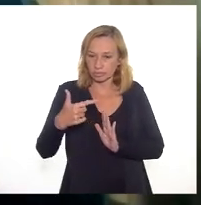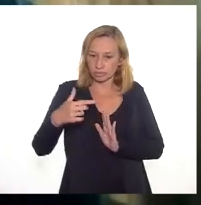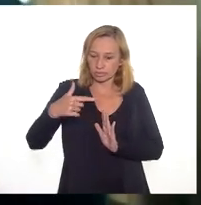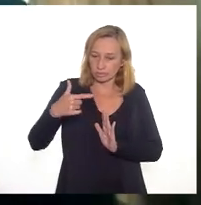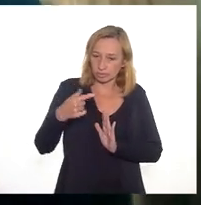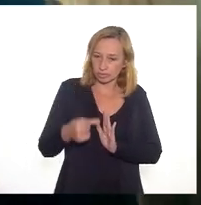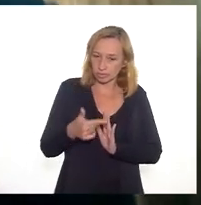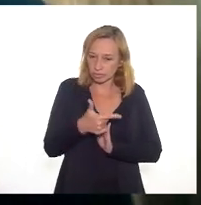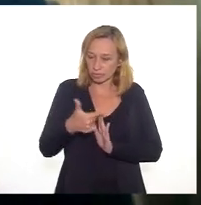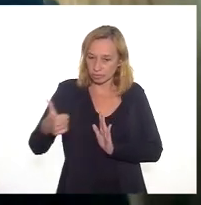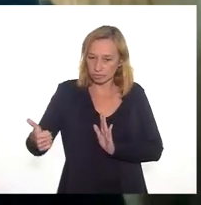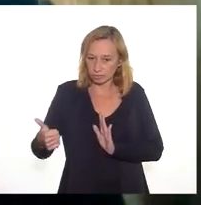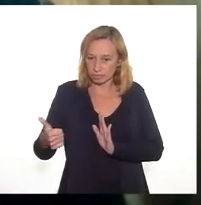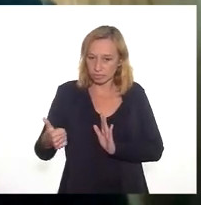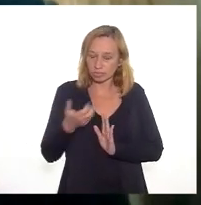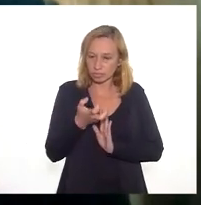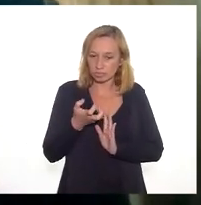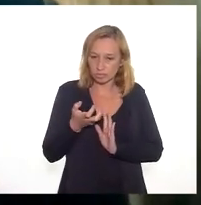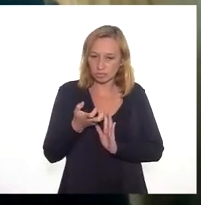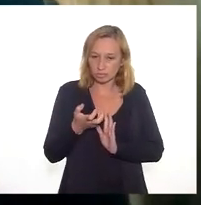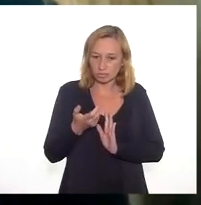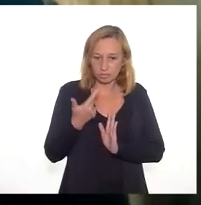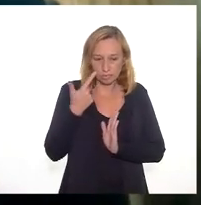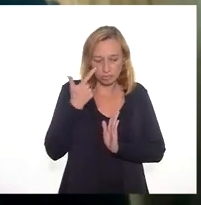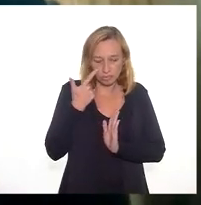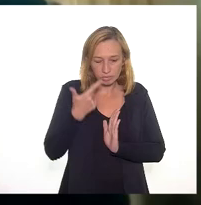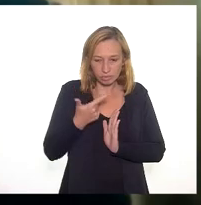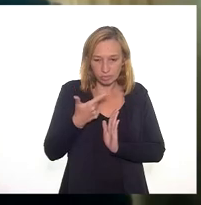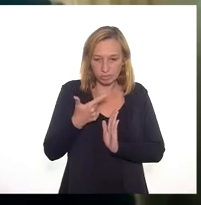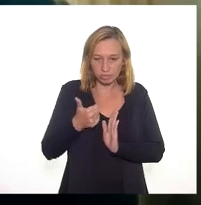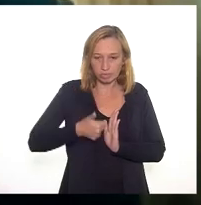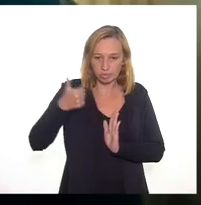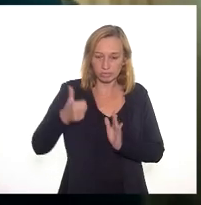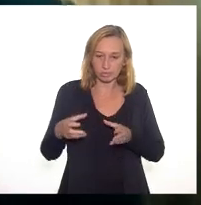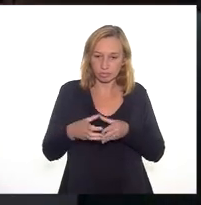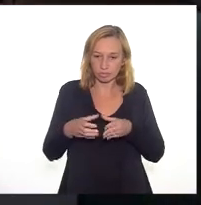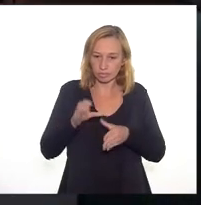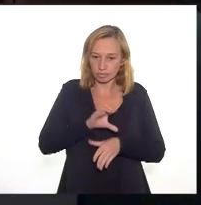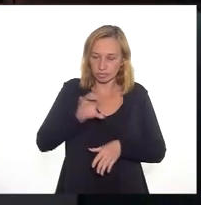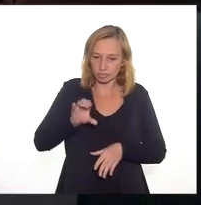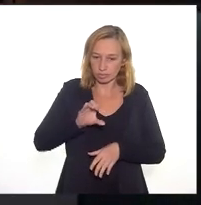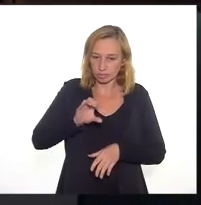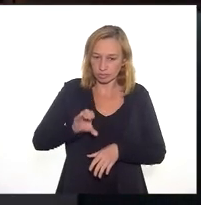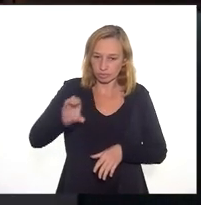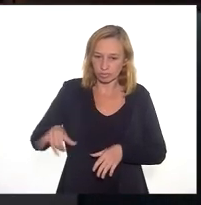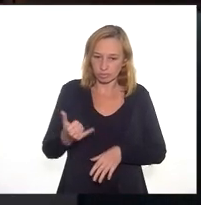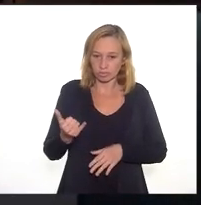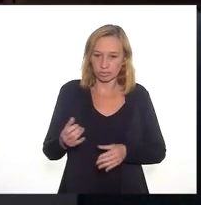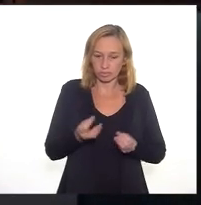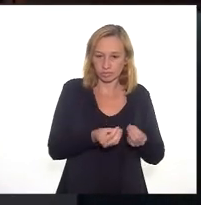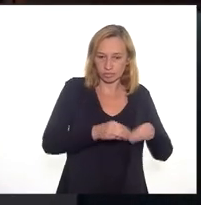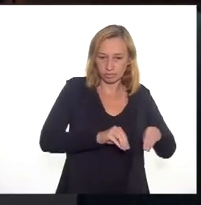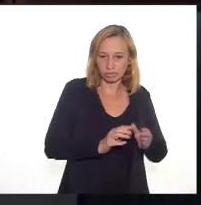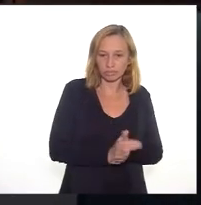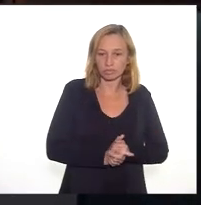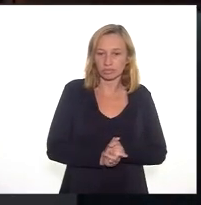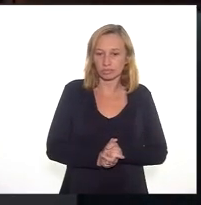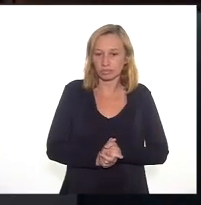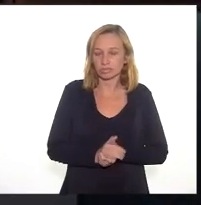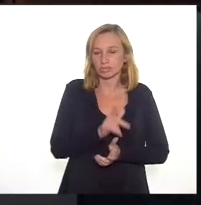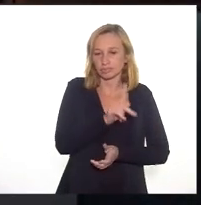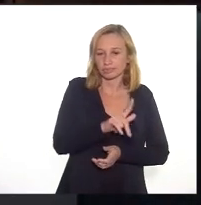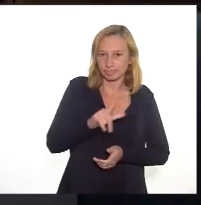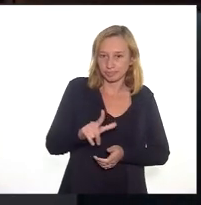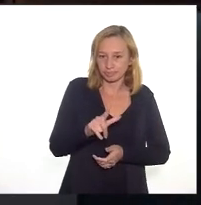9227-2021. Eu queria tentar verificar isso na CCJ. Então, a presidência remete... Pela prejudicabilidade. Remete o